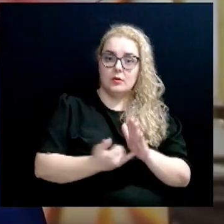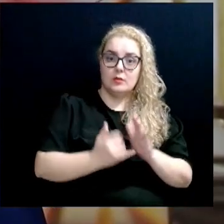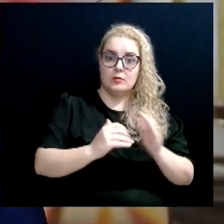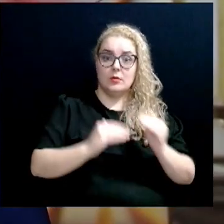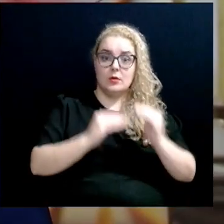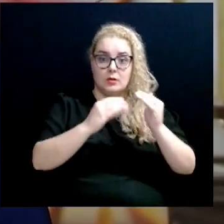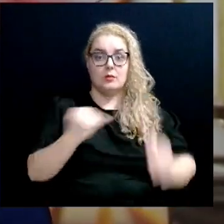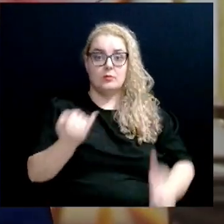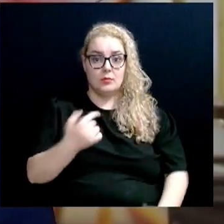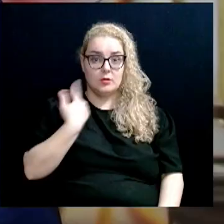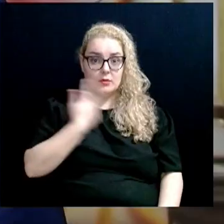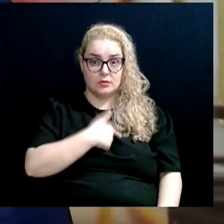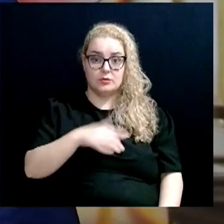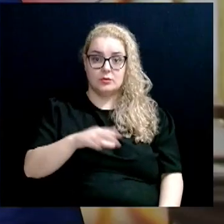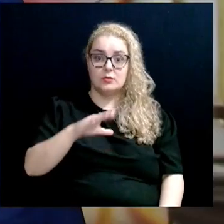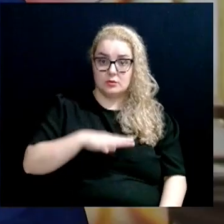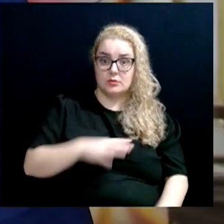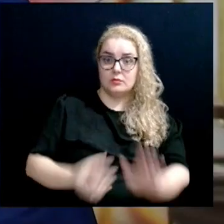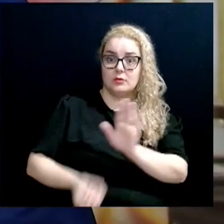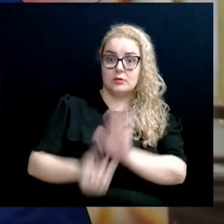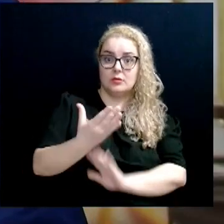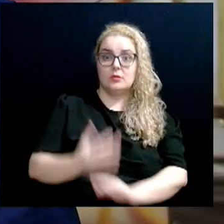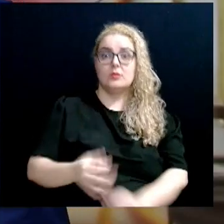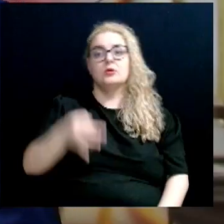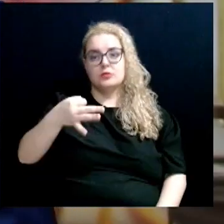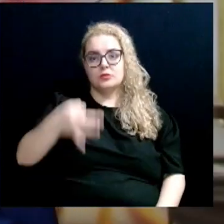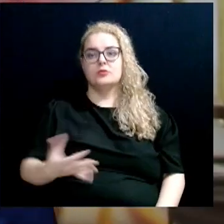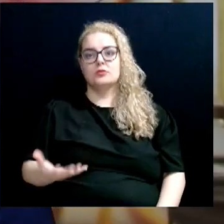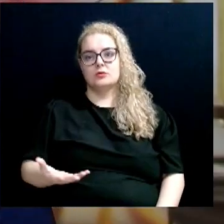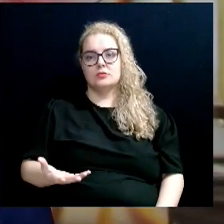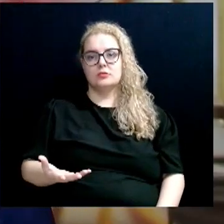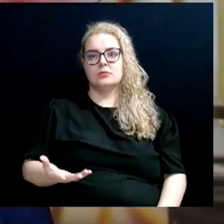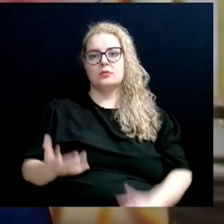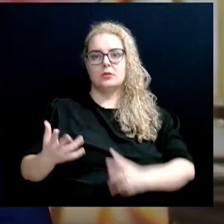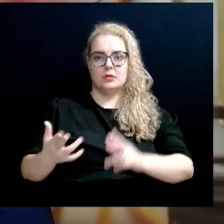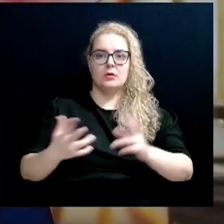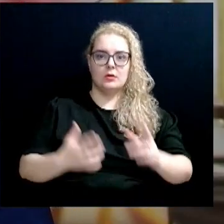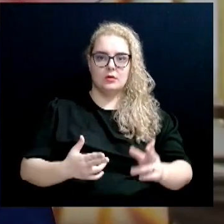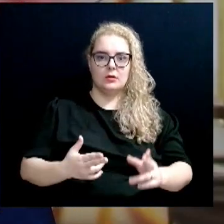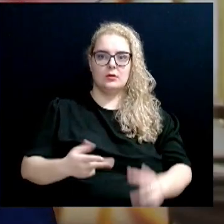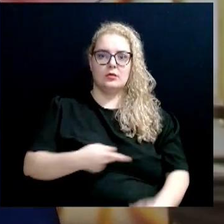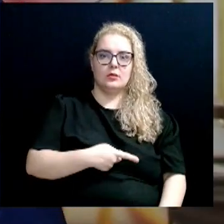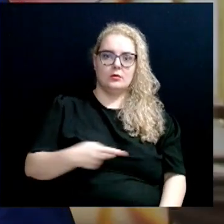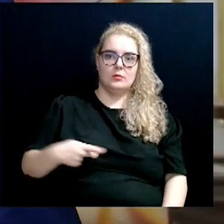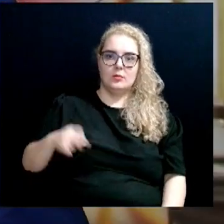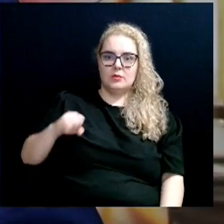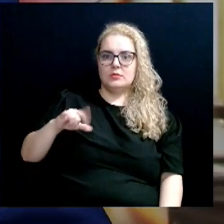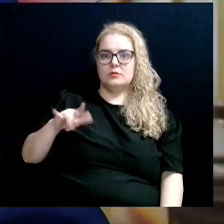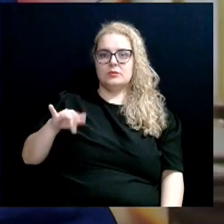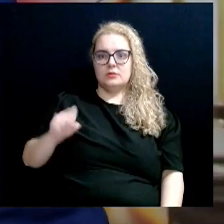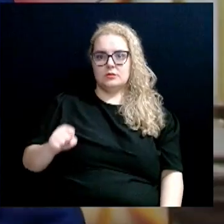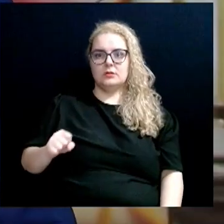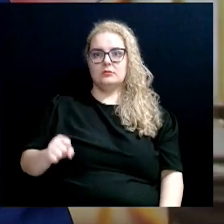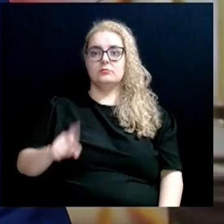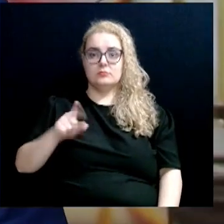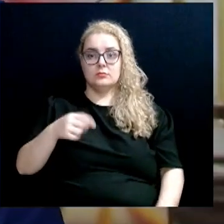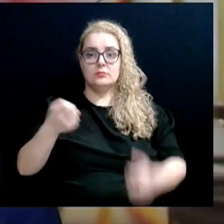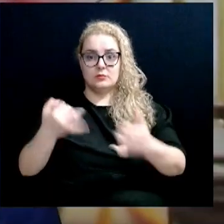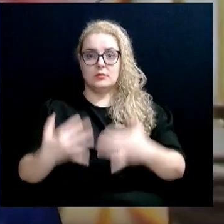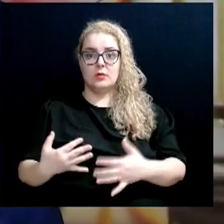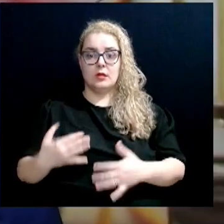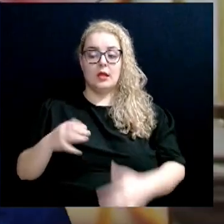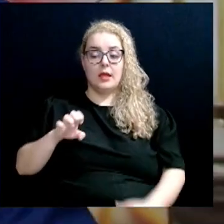foi criado justamente, igual o pastor Silas explicou, uma questão de ecossistema, que ajudam